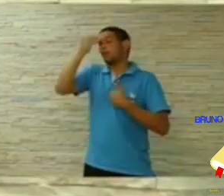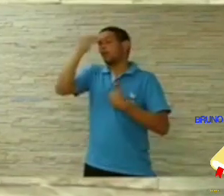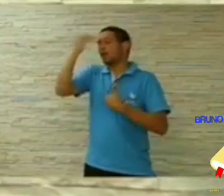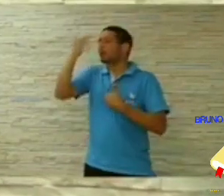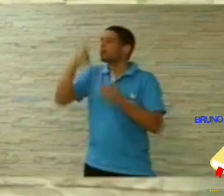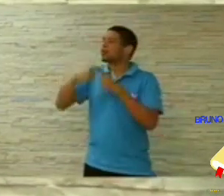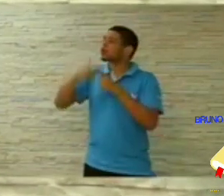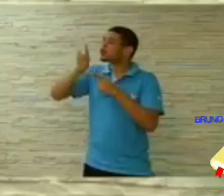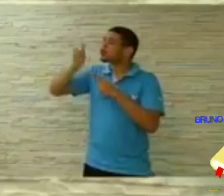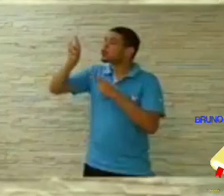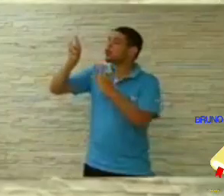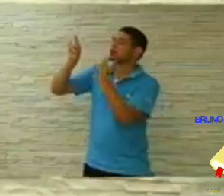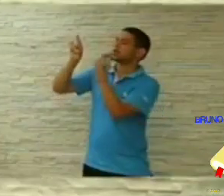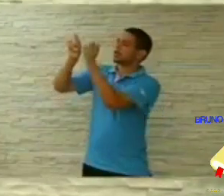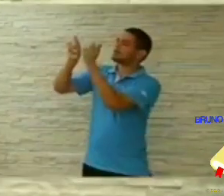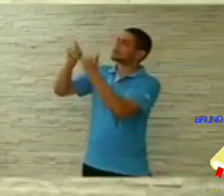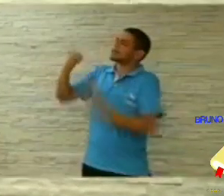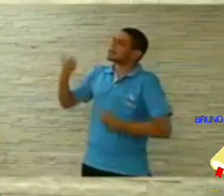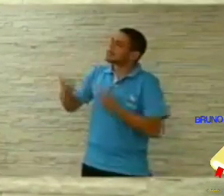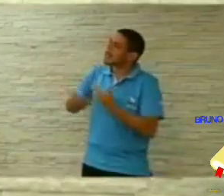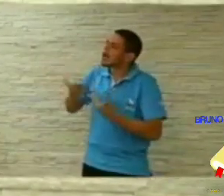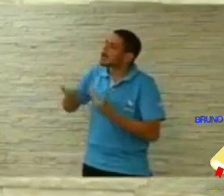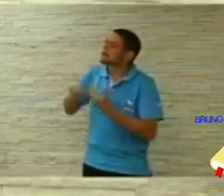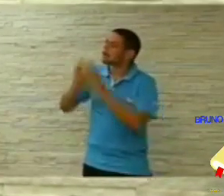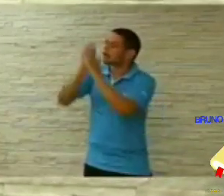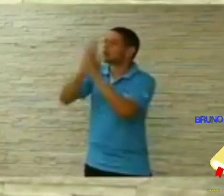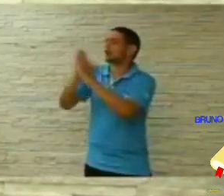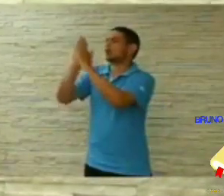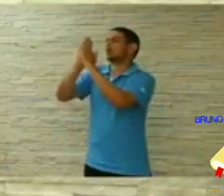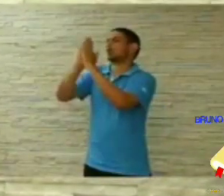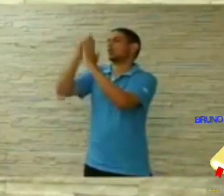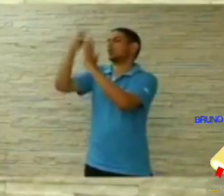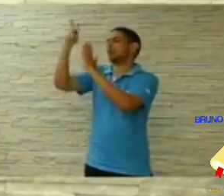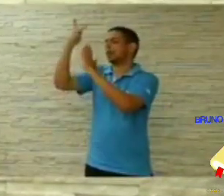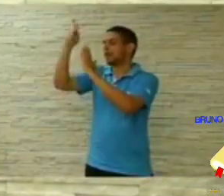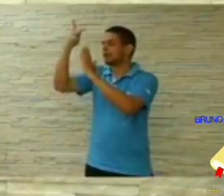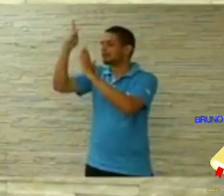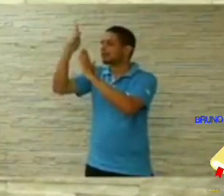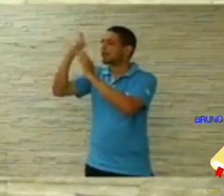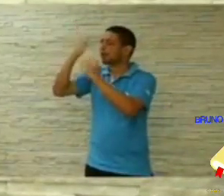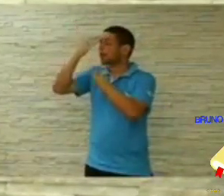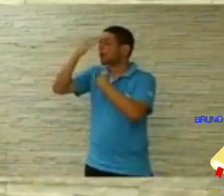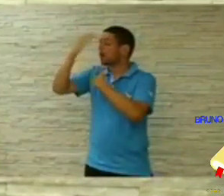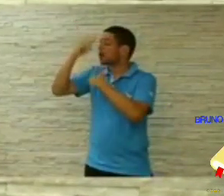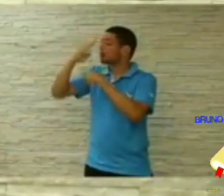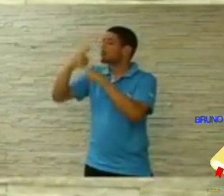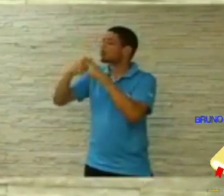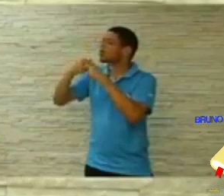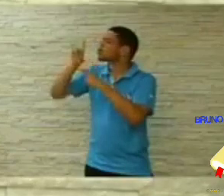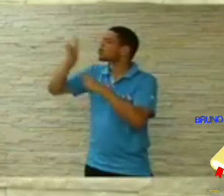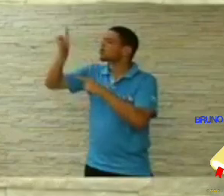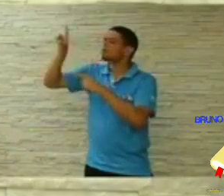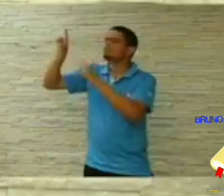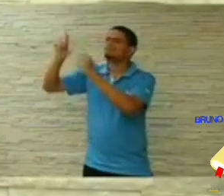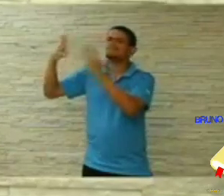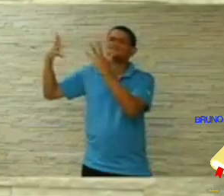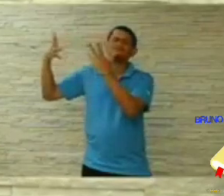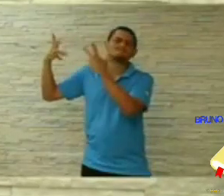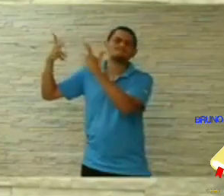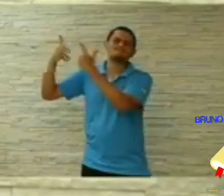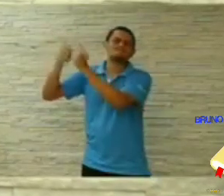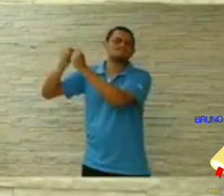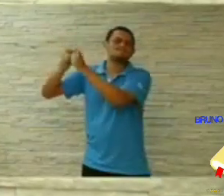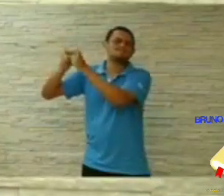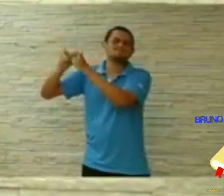do Senhor e adoradores do Senhor. Obrigado porque o Senhor é grandioso, mas porque o Senhor,